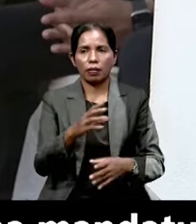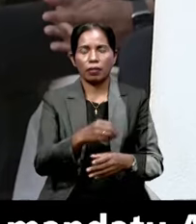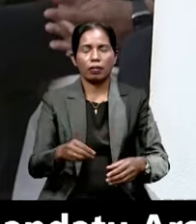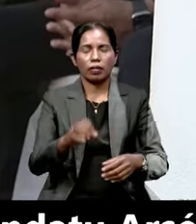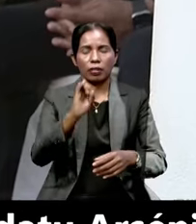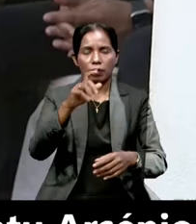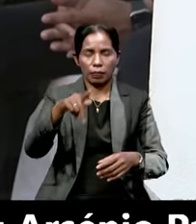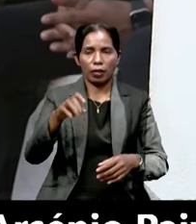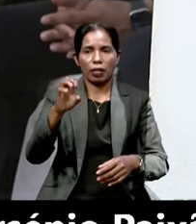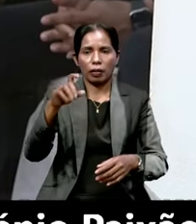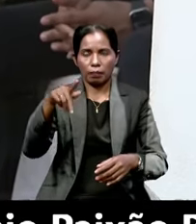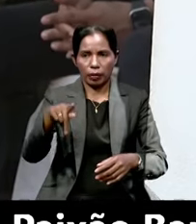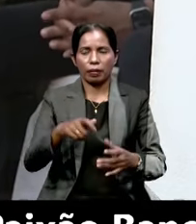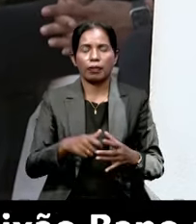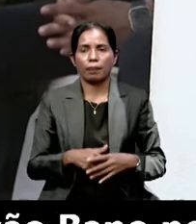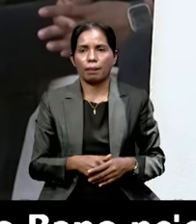IPP.